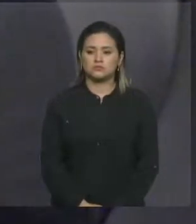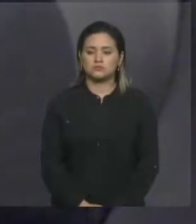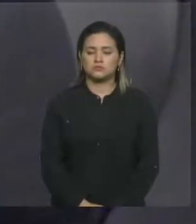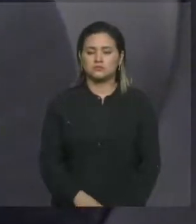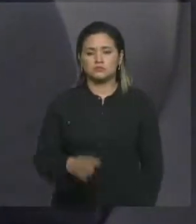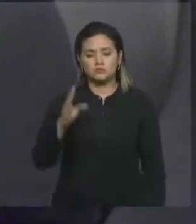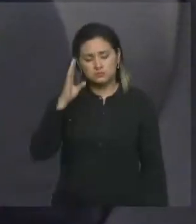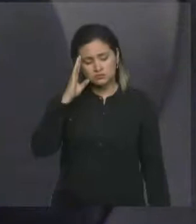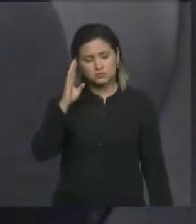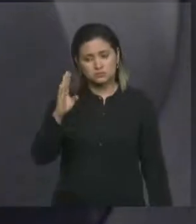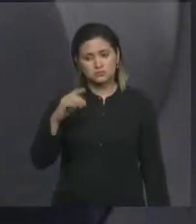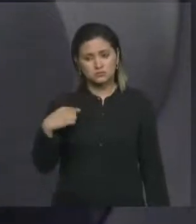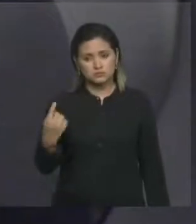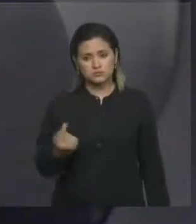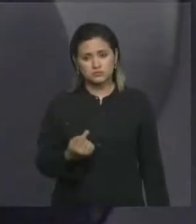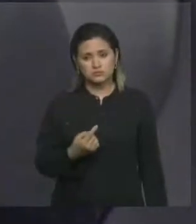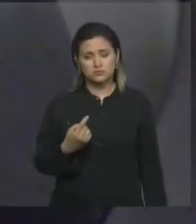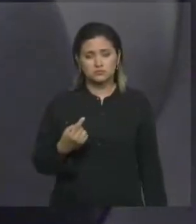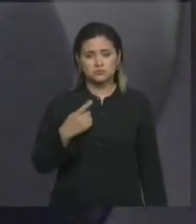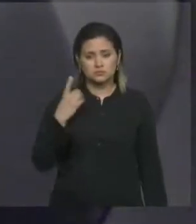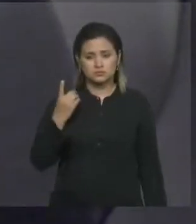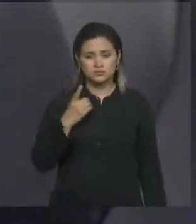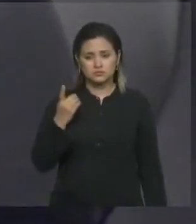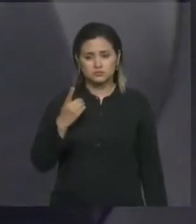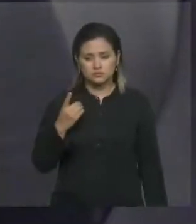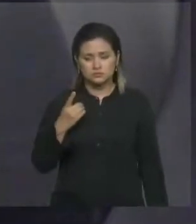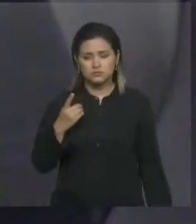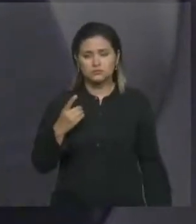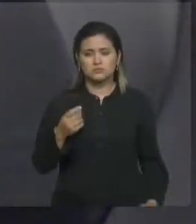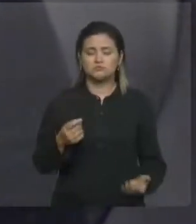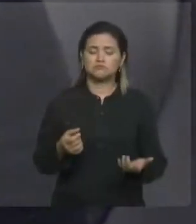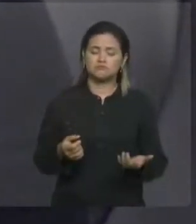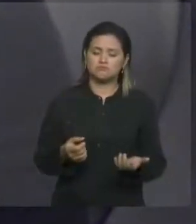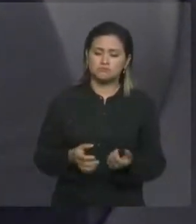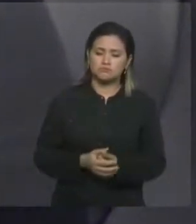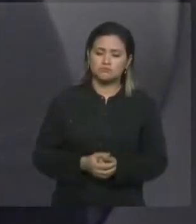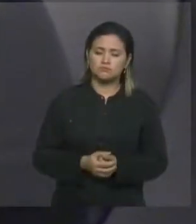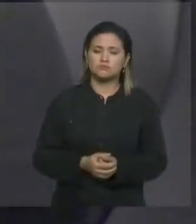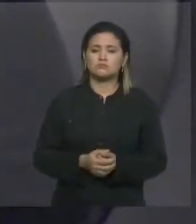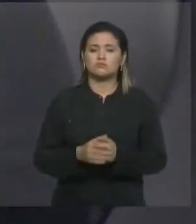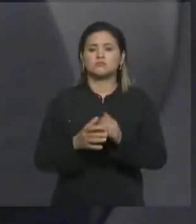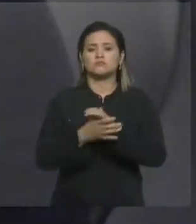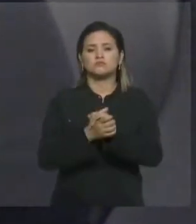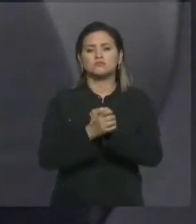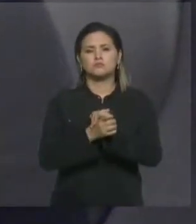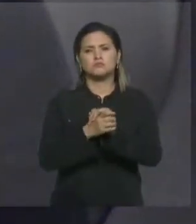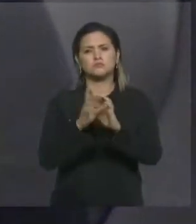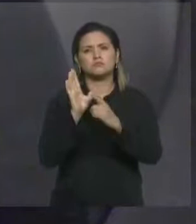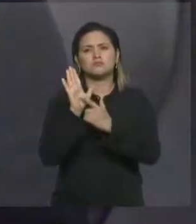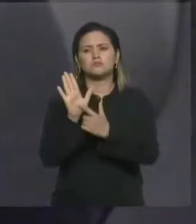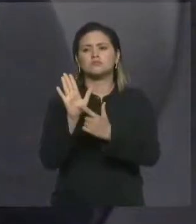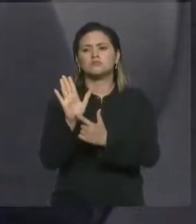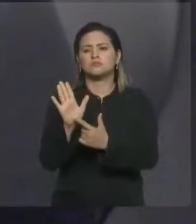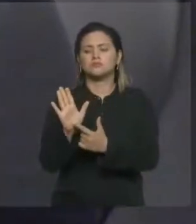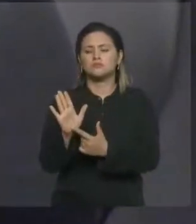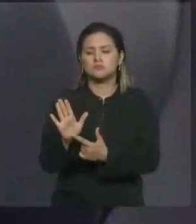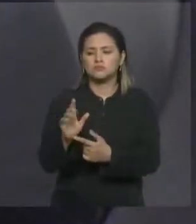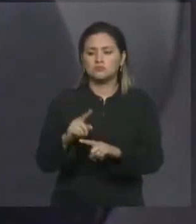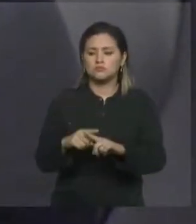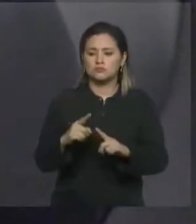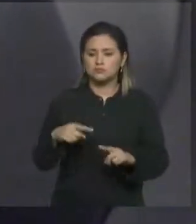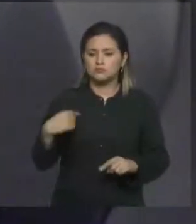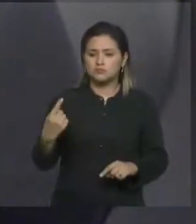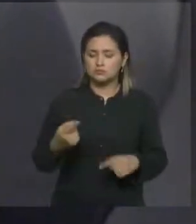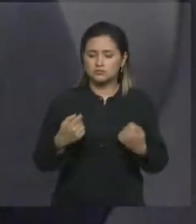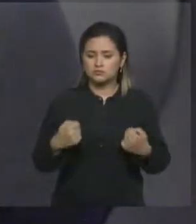que somos parlamentares. Eu até te parabenizo aí pelo gráfico, pela a exposição que você está fazendo aí, mas nós temos